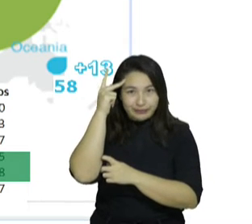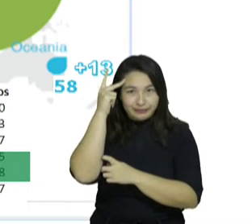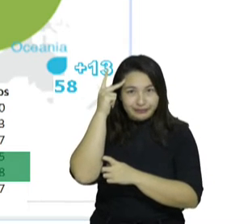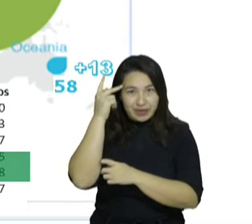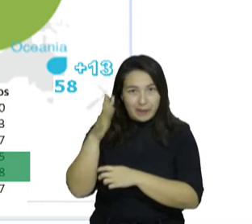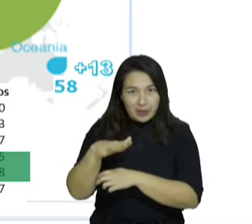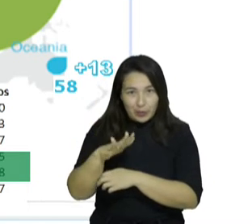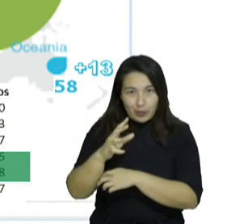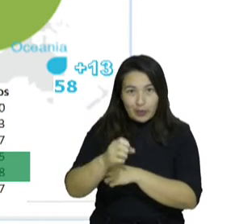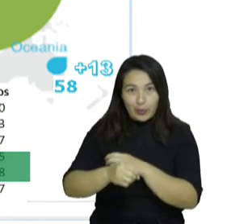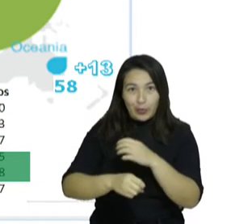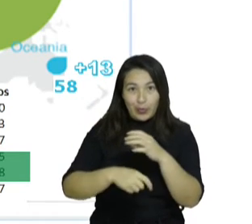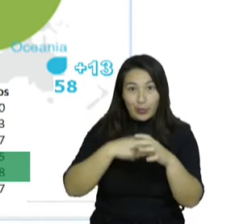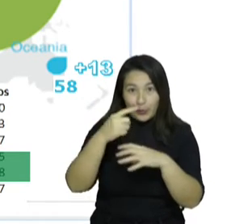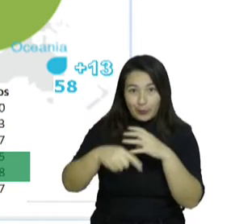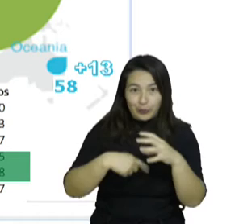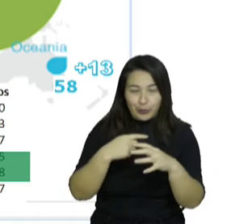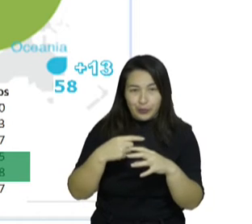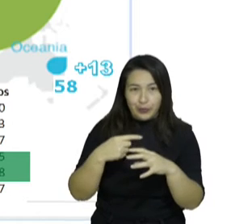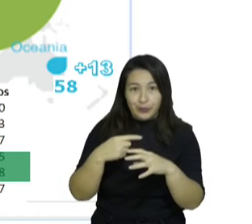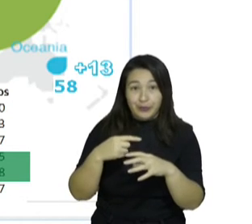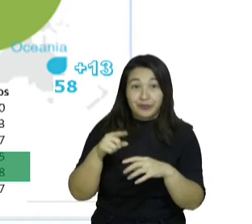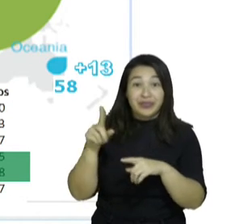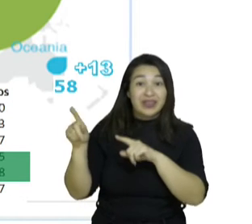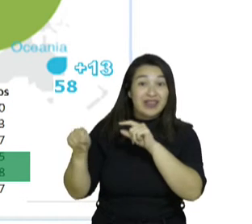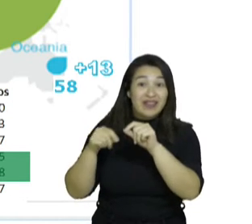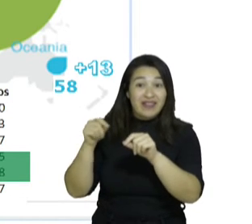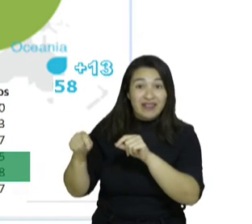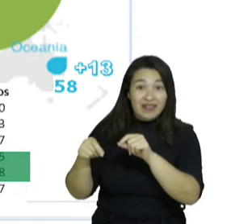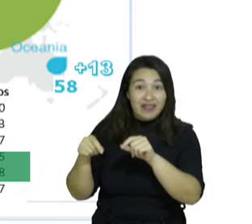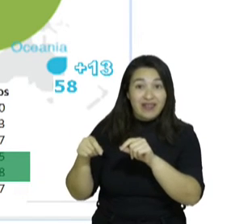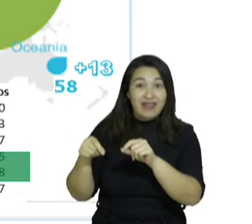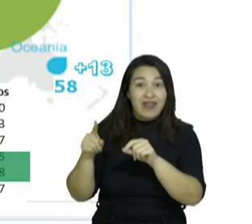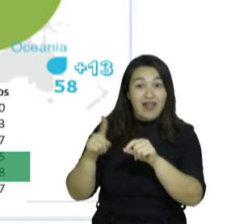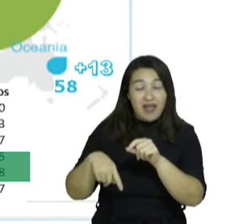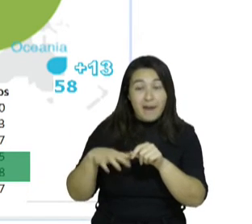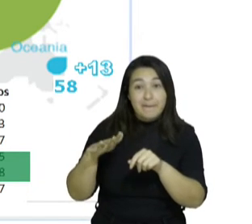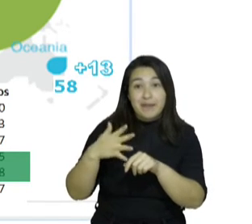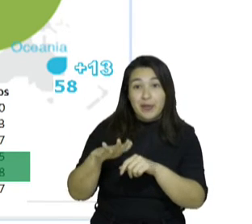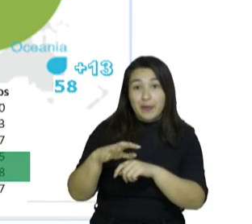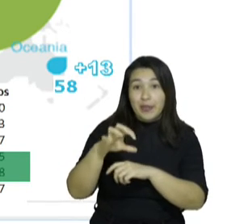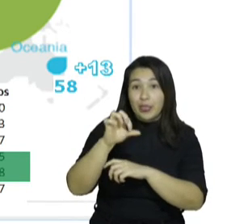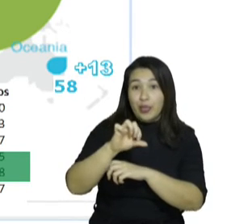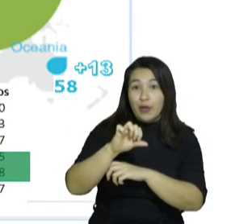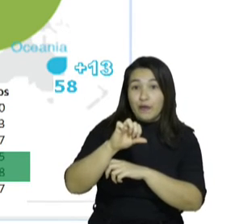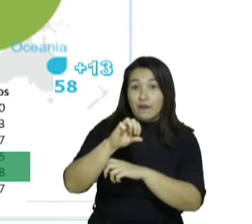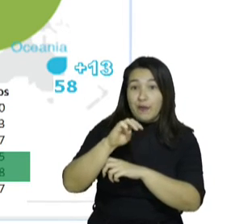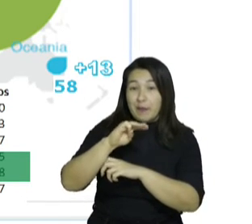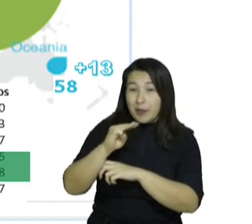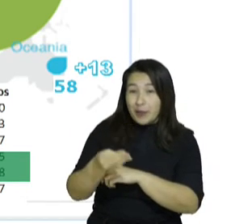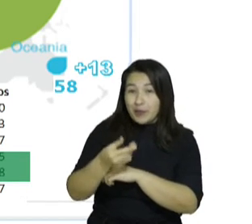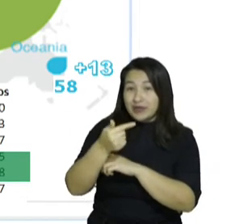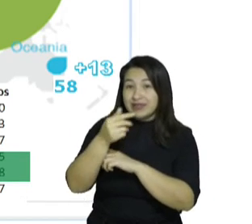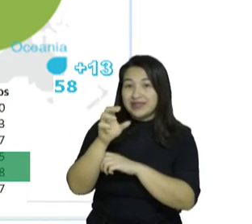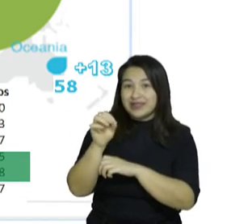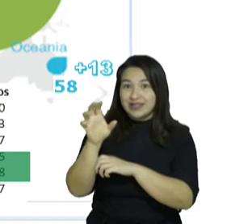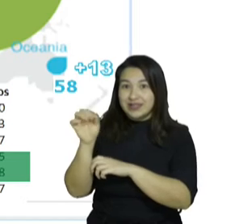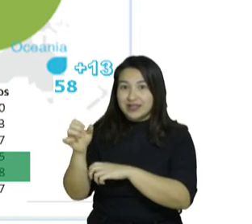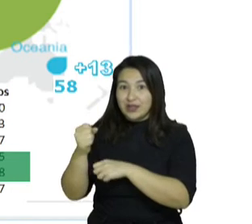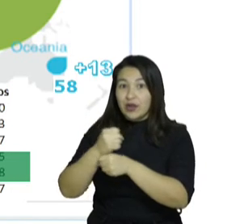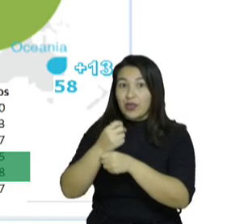mundo as estimativas são de que vai chegar a 9 bilhões 700 em 2050